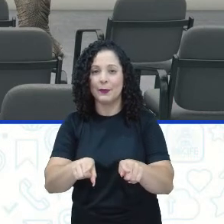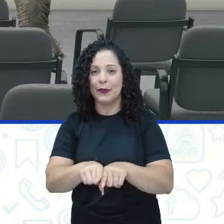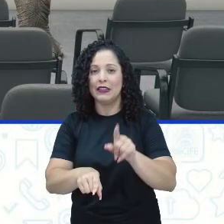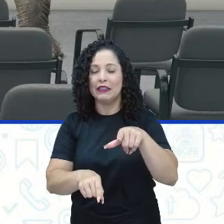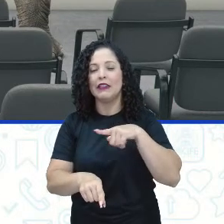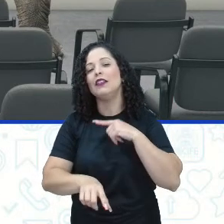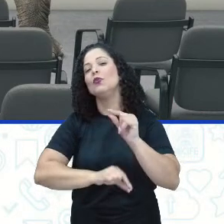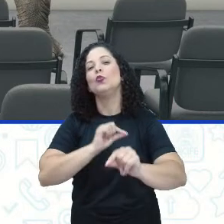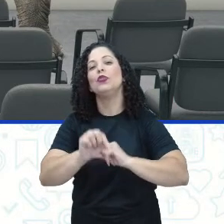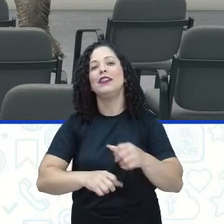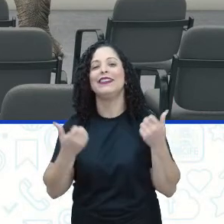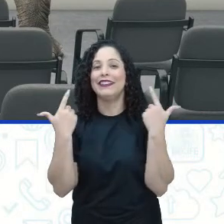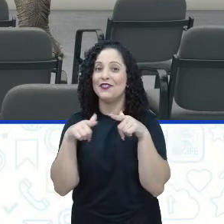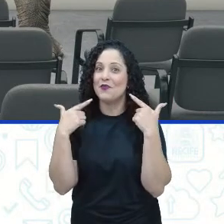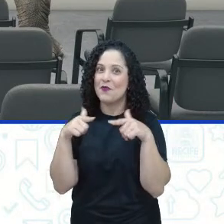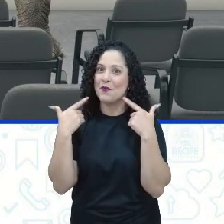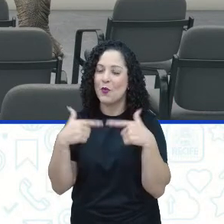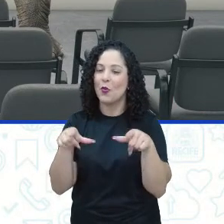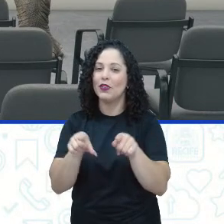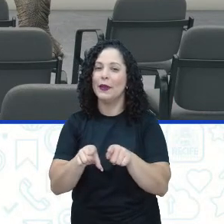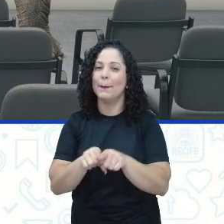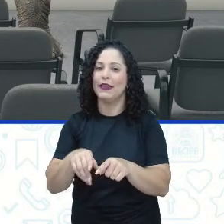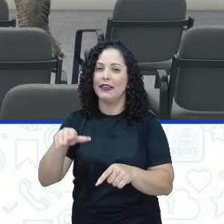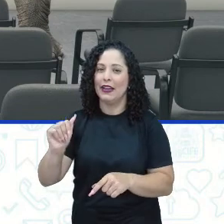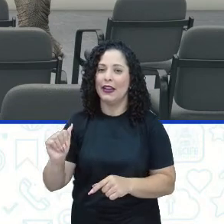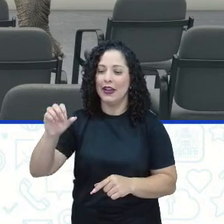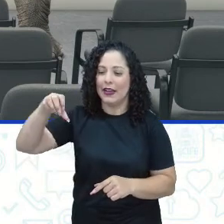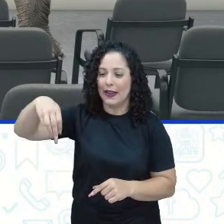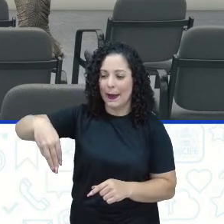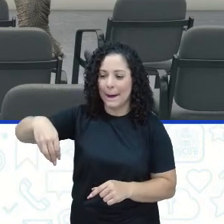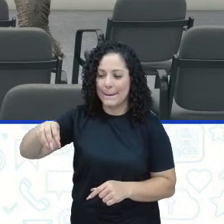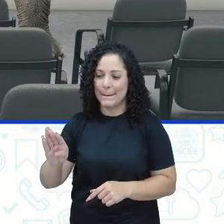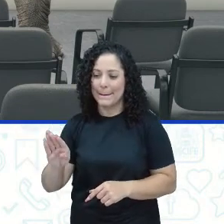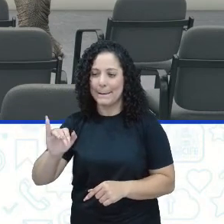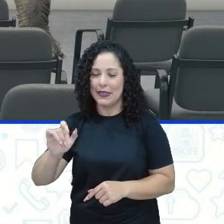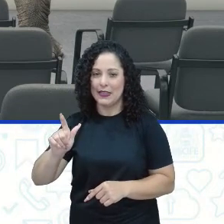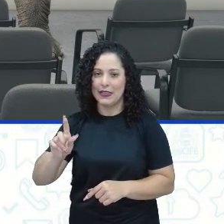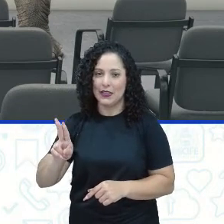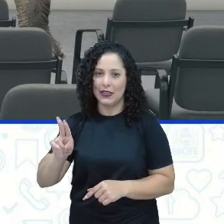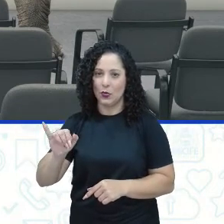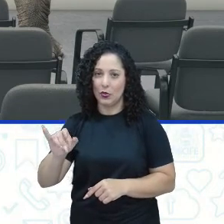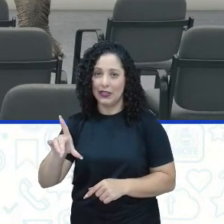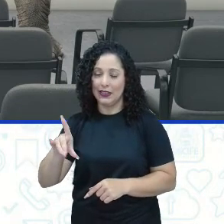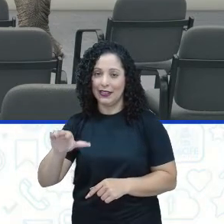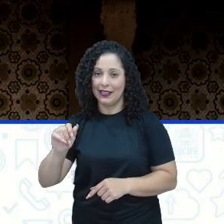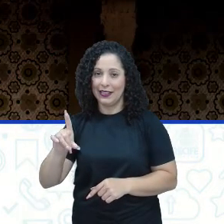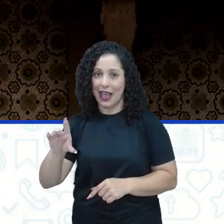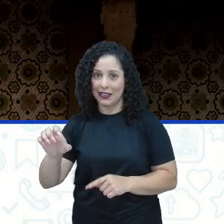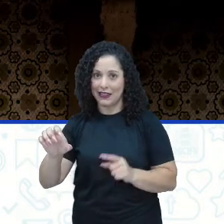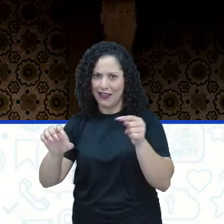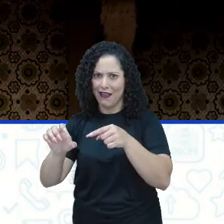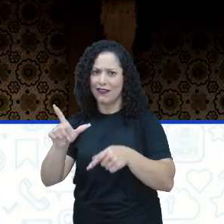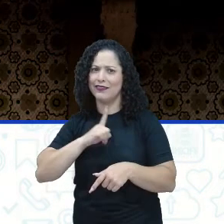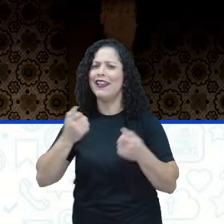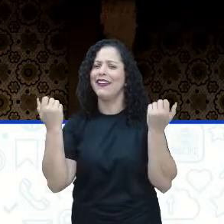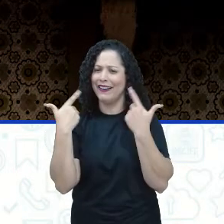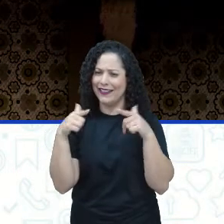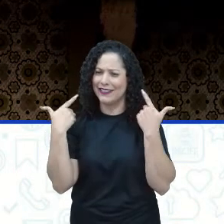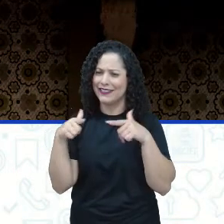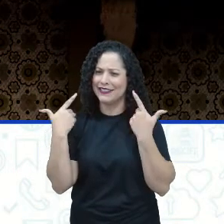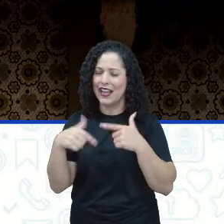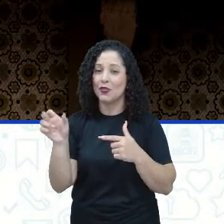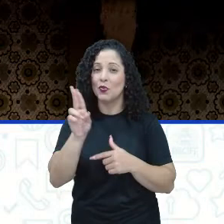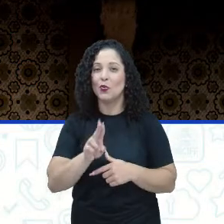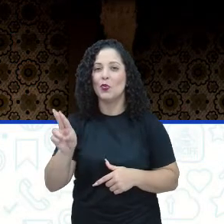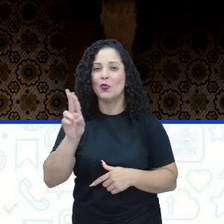ambiguidade. E a ambiguidade, muitas vezes é a ambiguidade que vai gerar esse humor. Com certeza, Né? eu acho que tá em tudo, né? A gente tem o uso